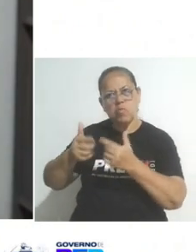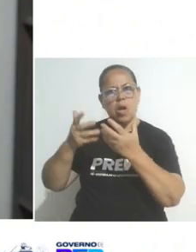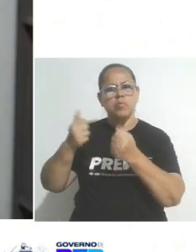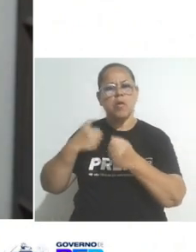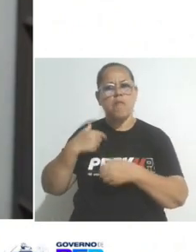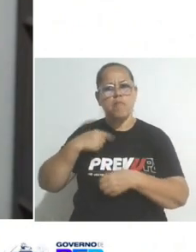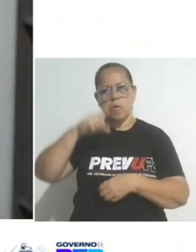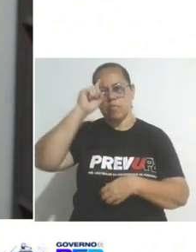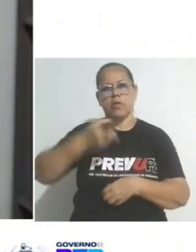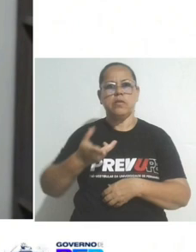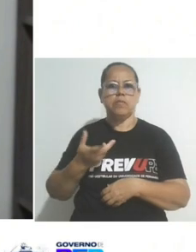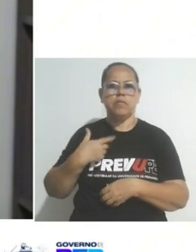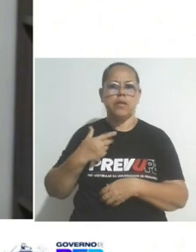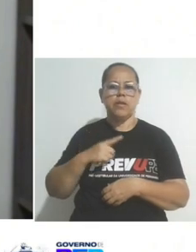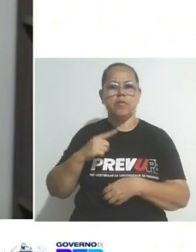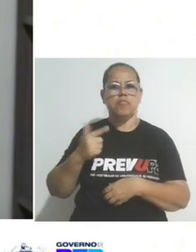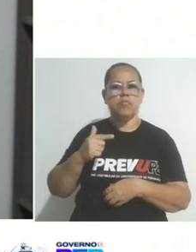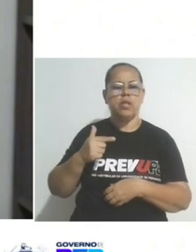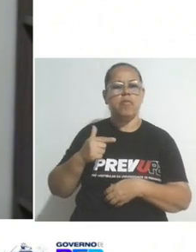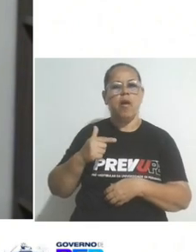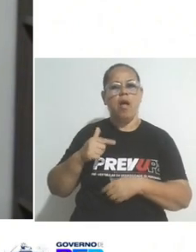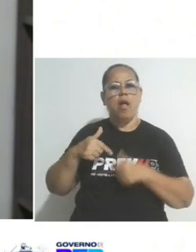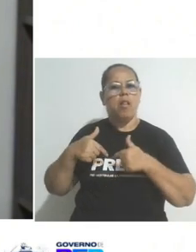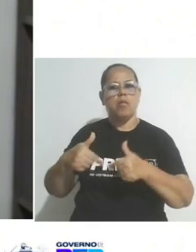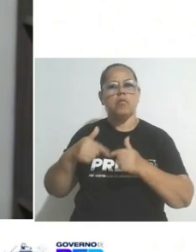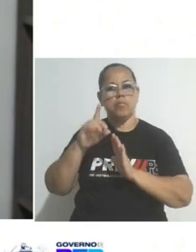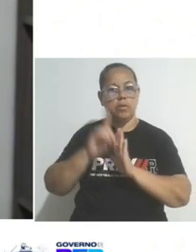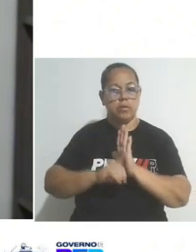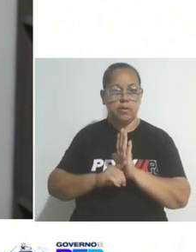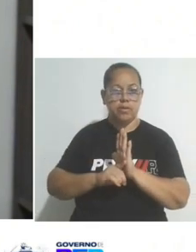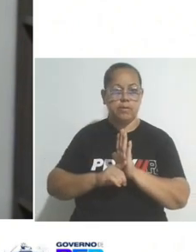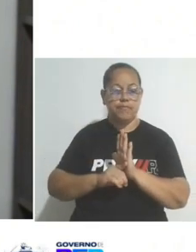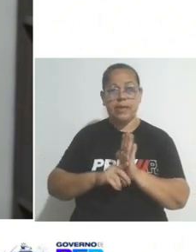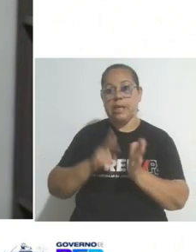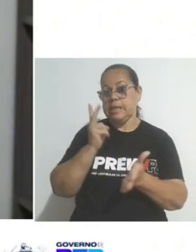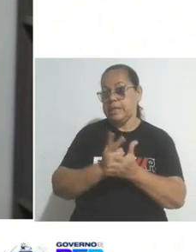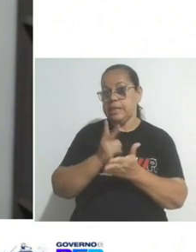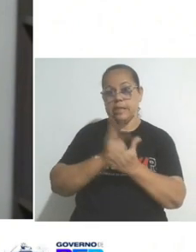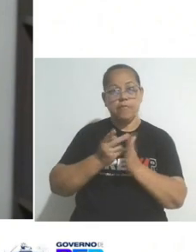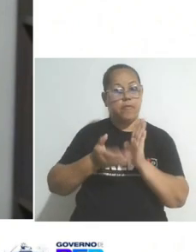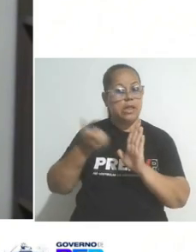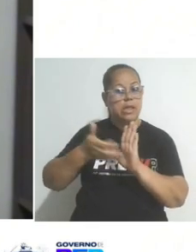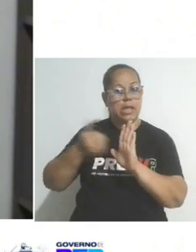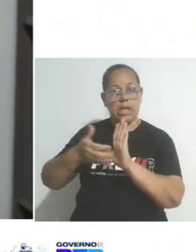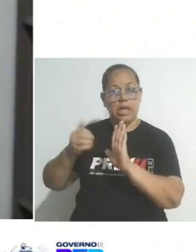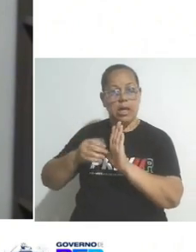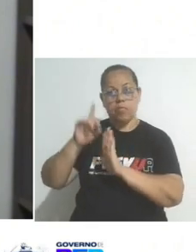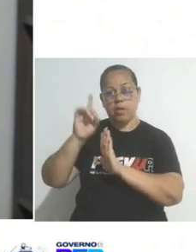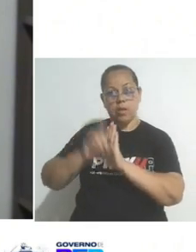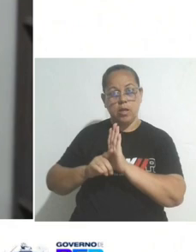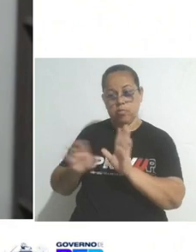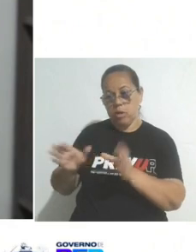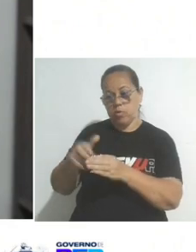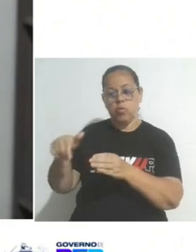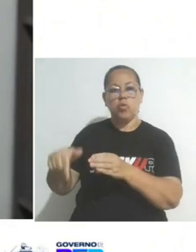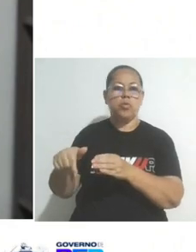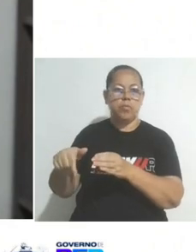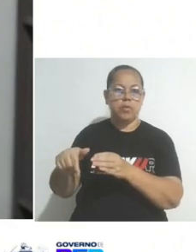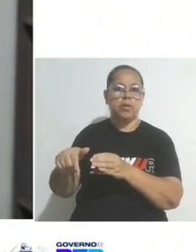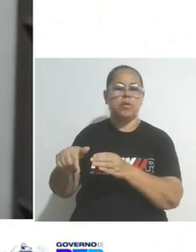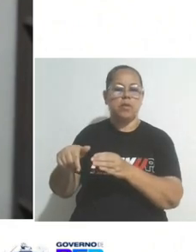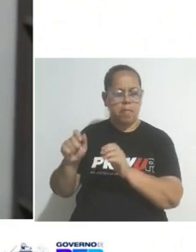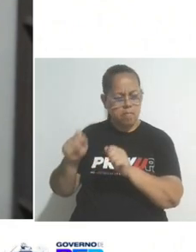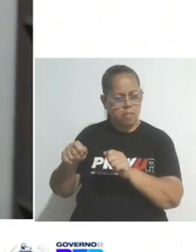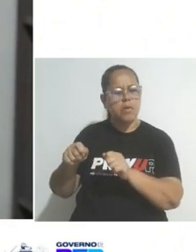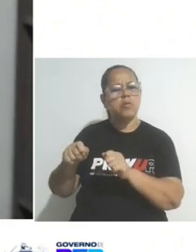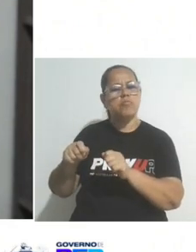inexistam as lutas por direitos sempre que direitos forem sonegados a algum grupo esse grupo vai